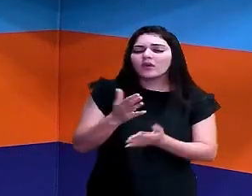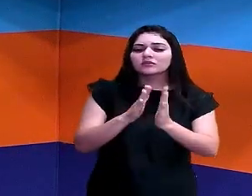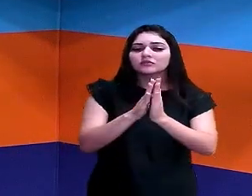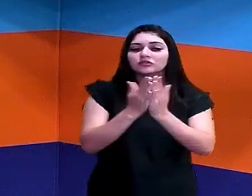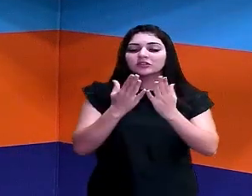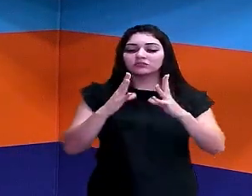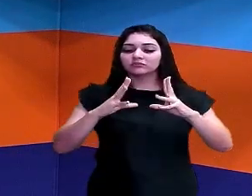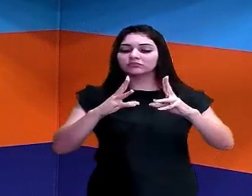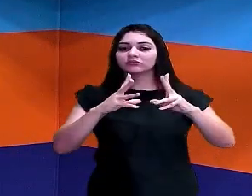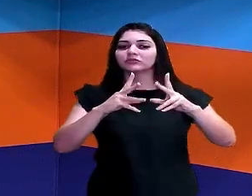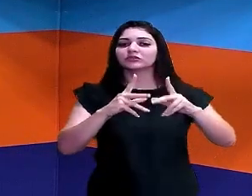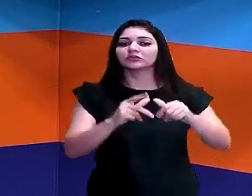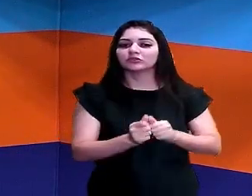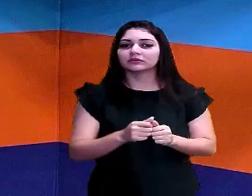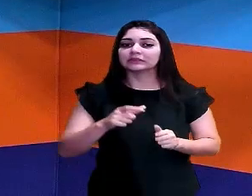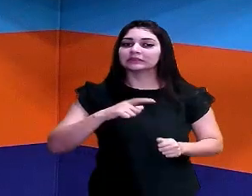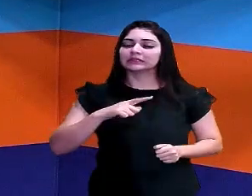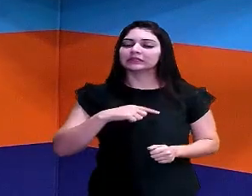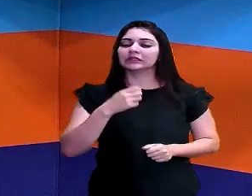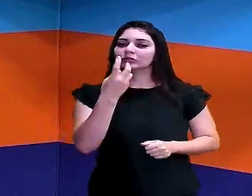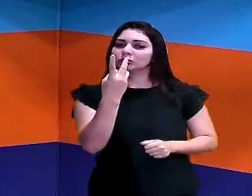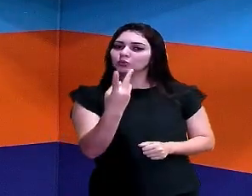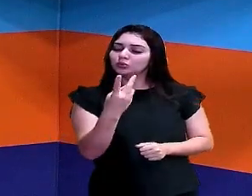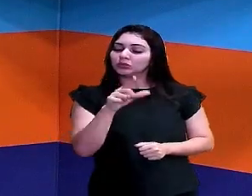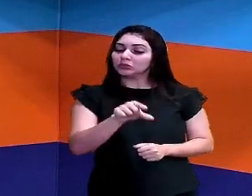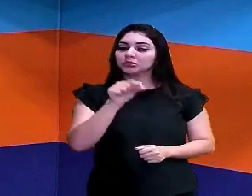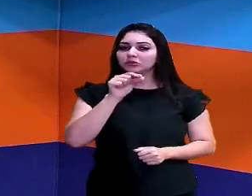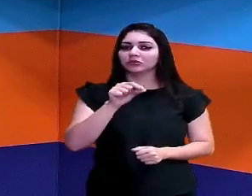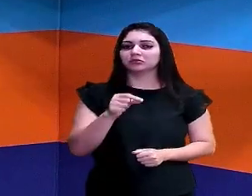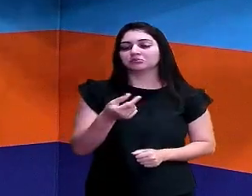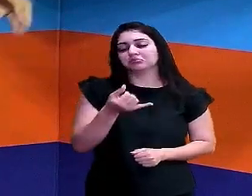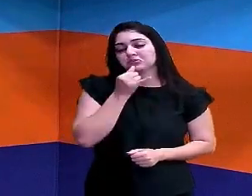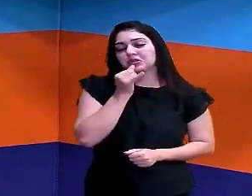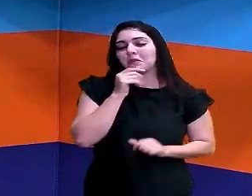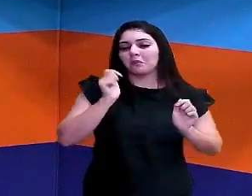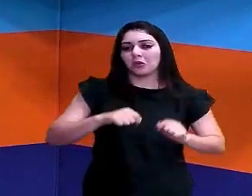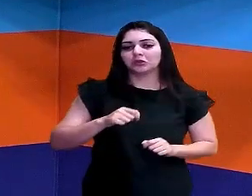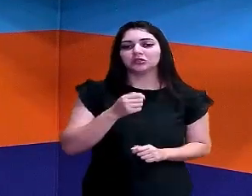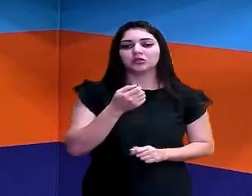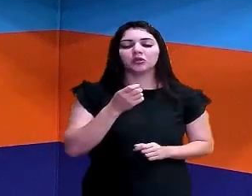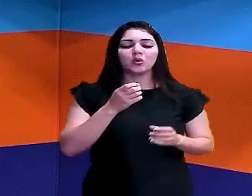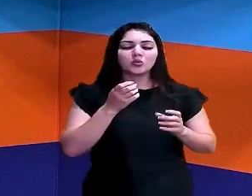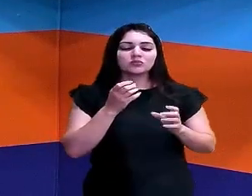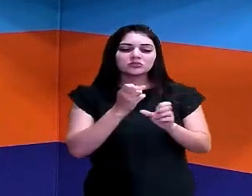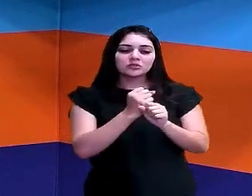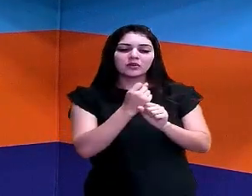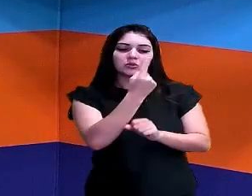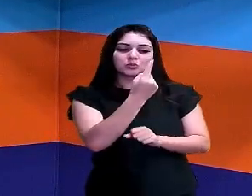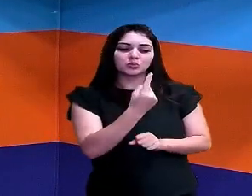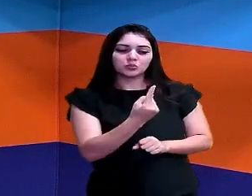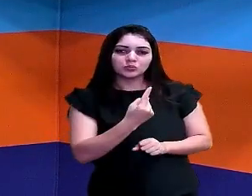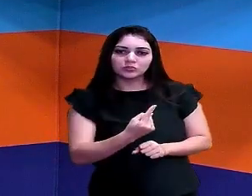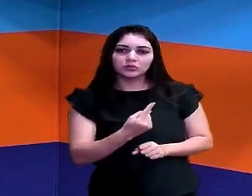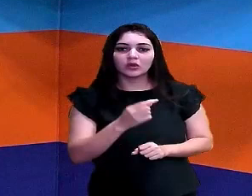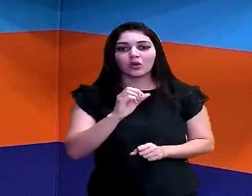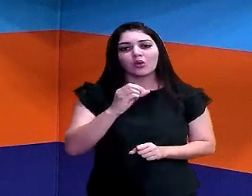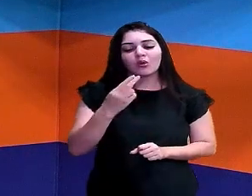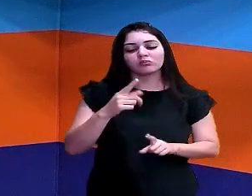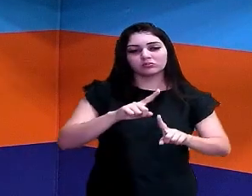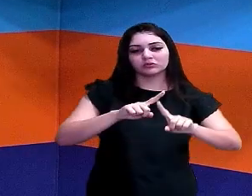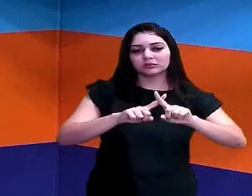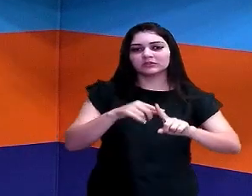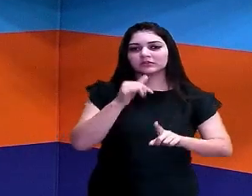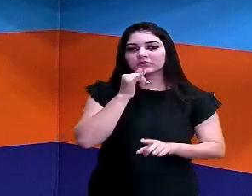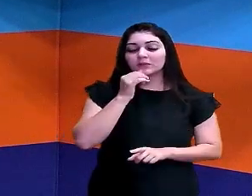total? Você tem duas opções, né? Ou você conta de um por um, ou você faz a multiplicação de 5 vezes